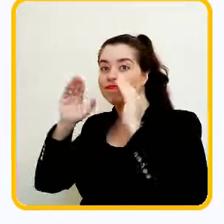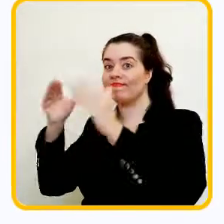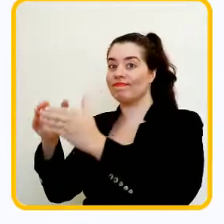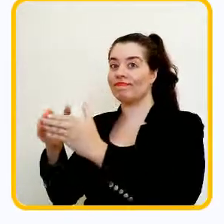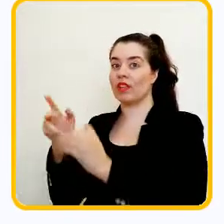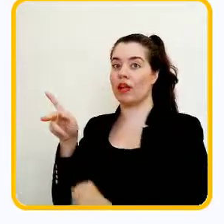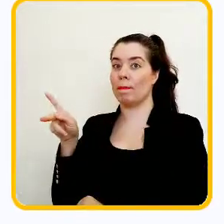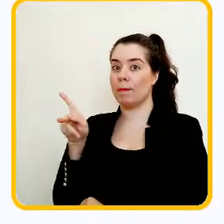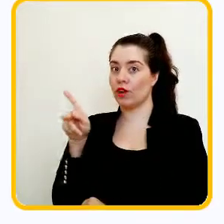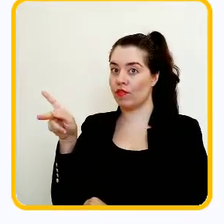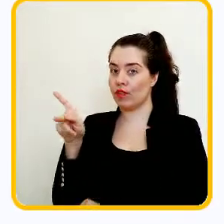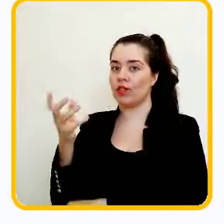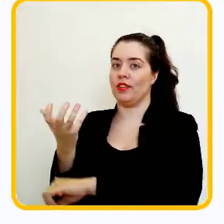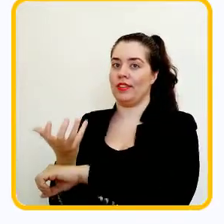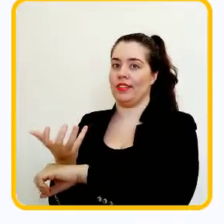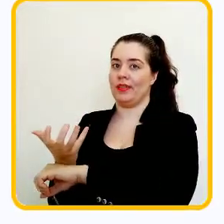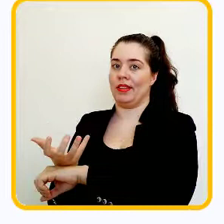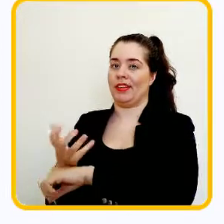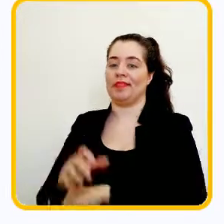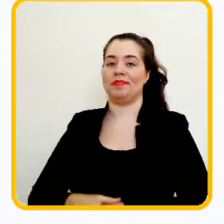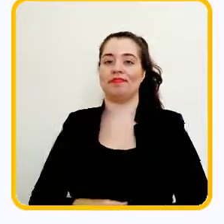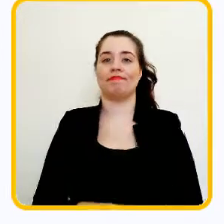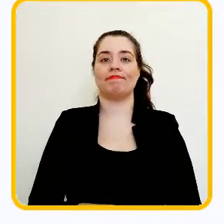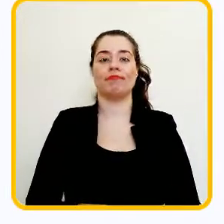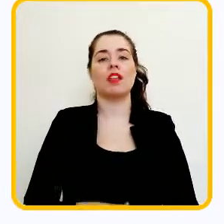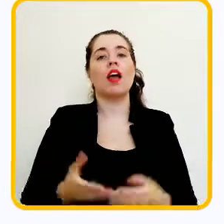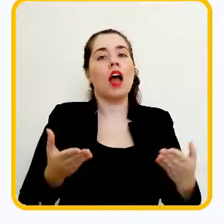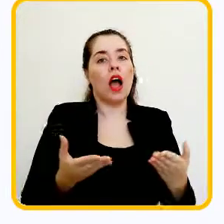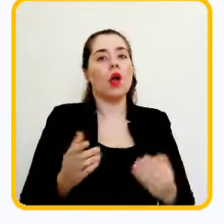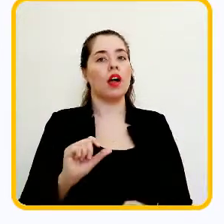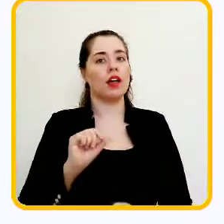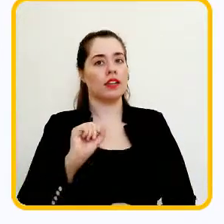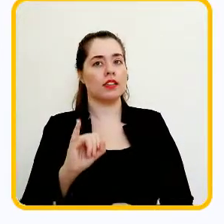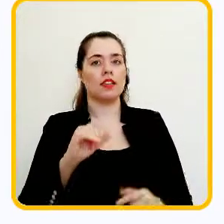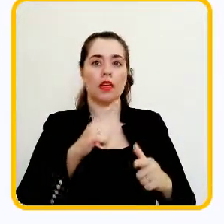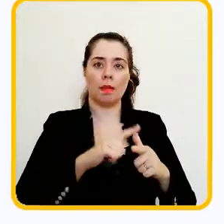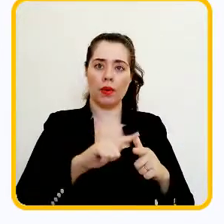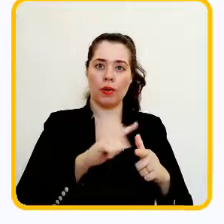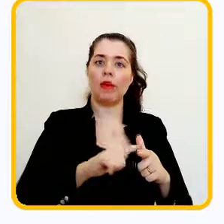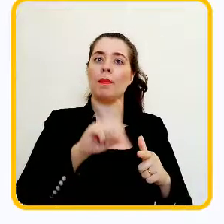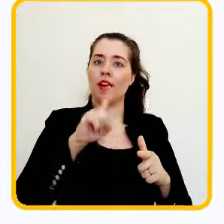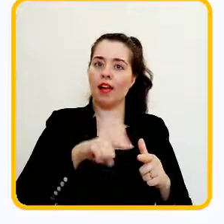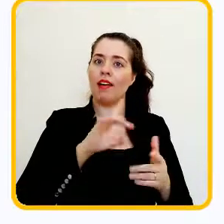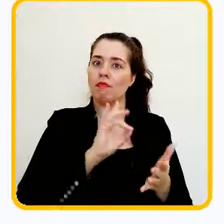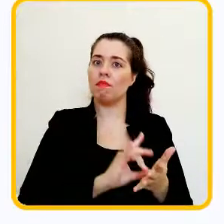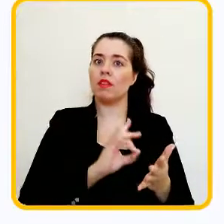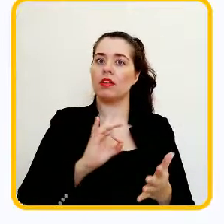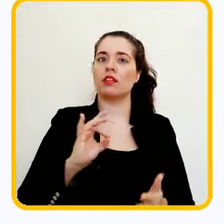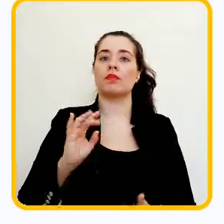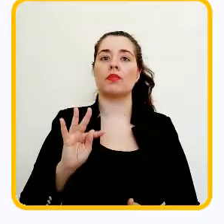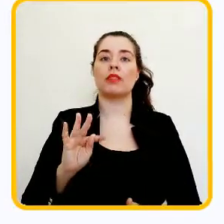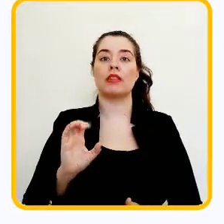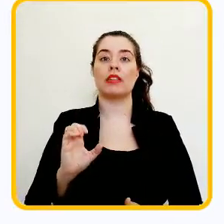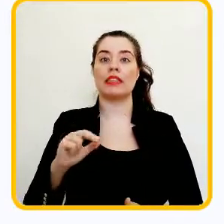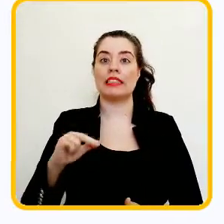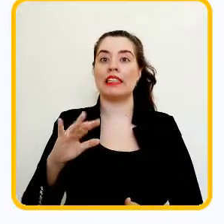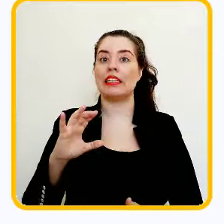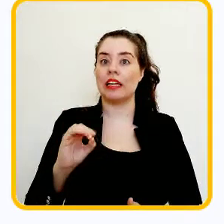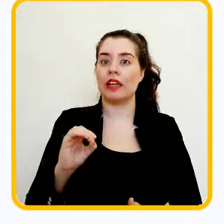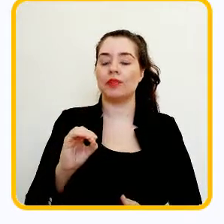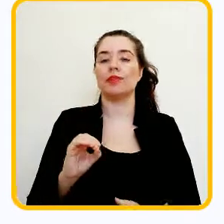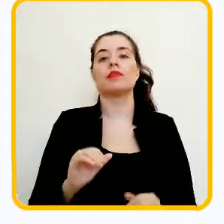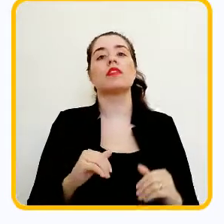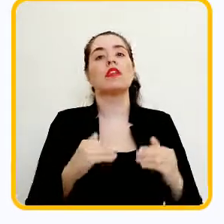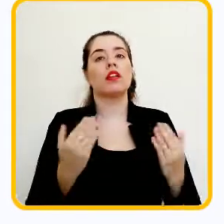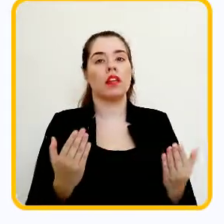precisam ser dirigidas diretamente aos professores das turmas caso seu problema seja de fato um